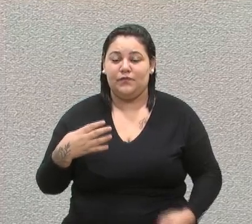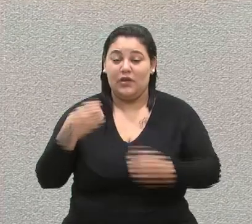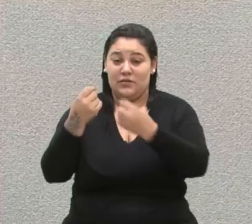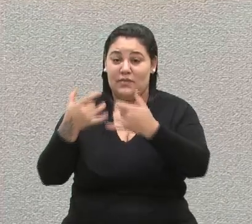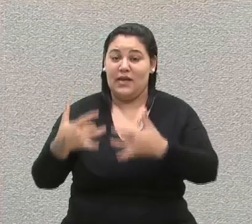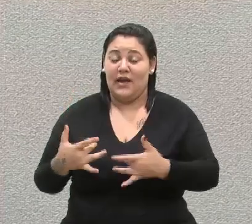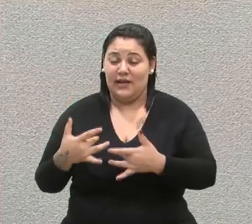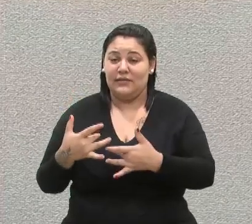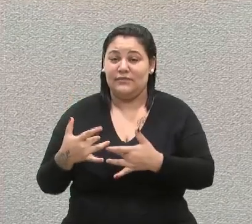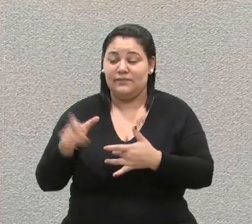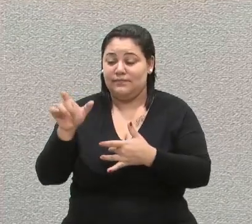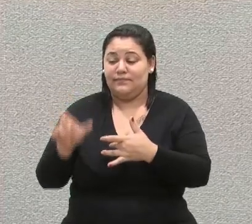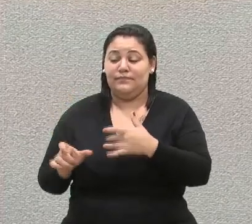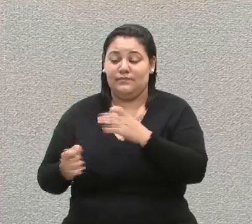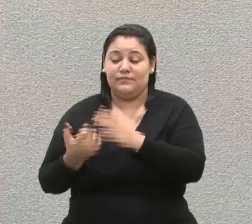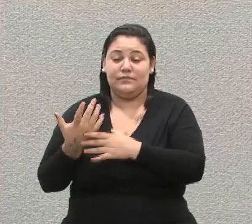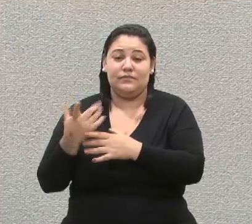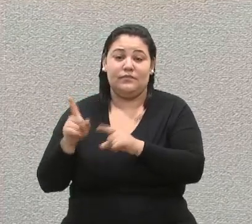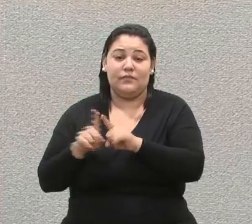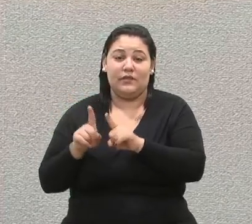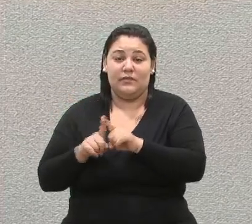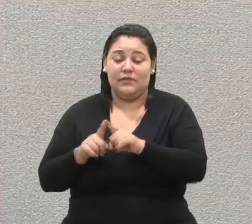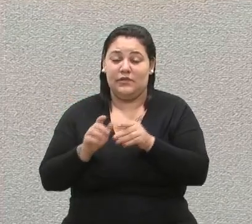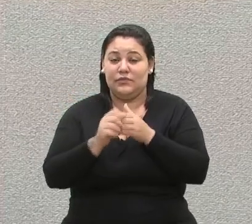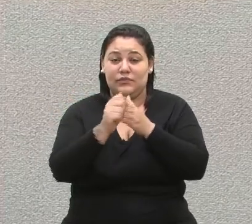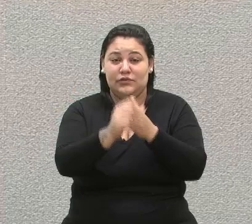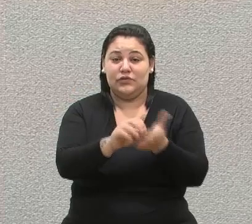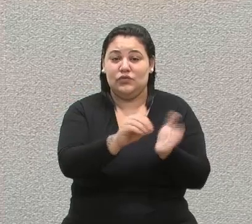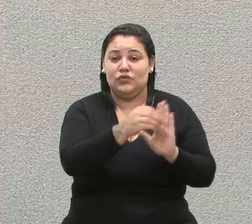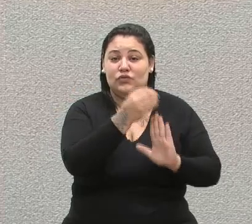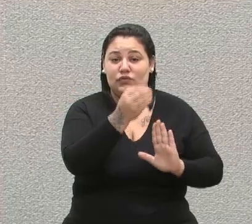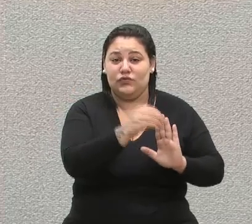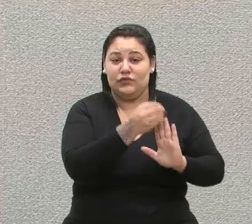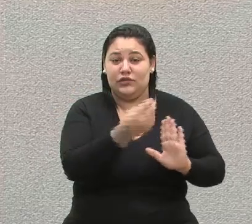respectivos autores, conforme ofícios números